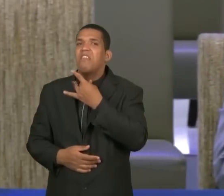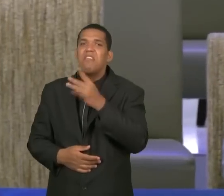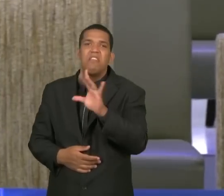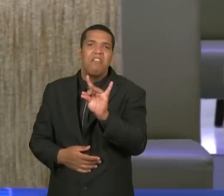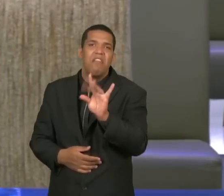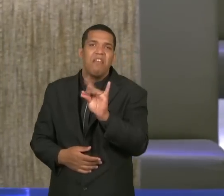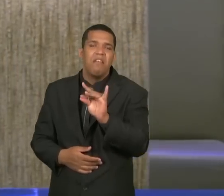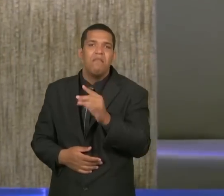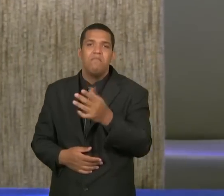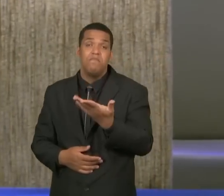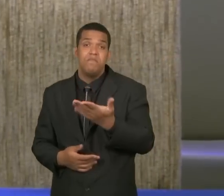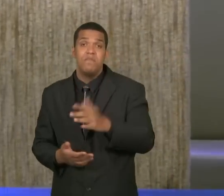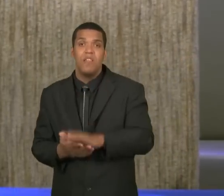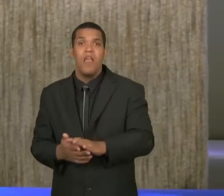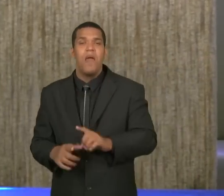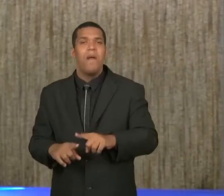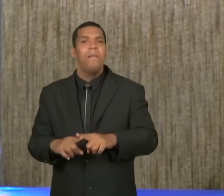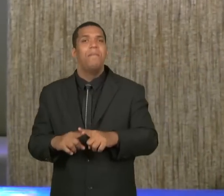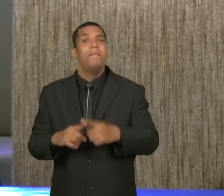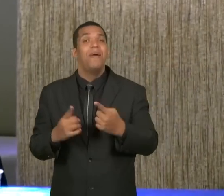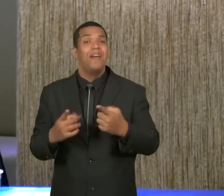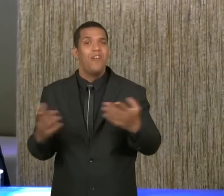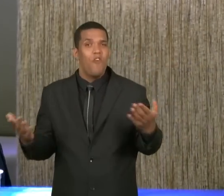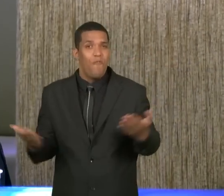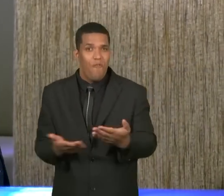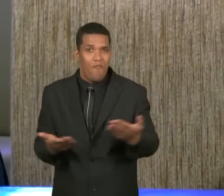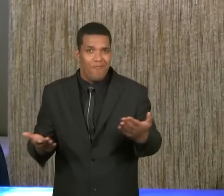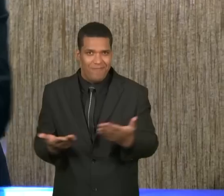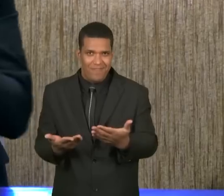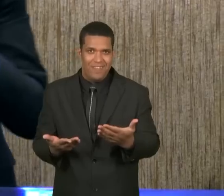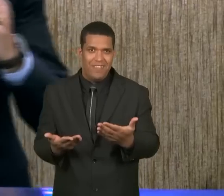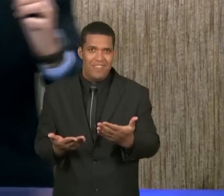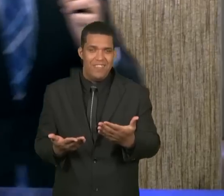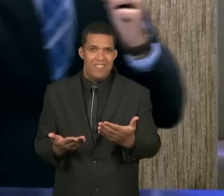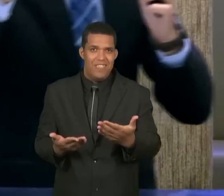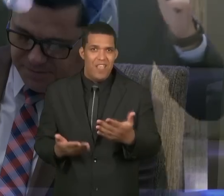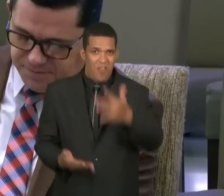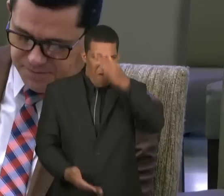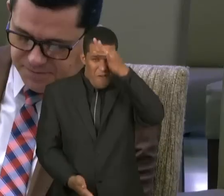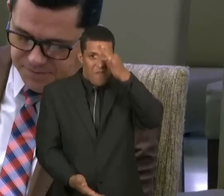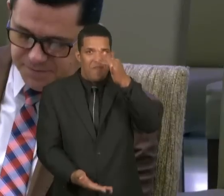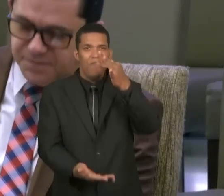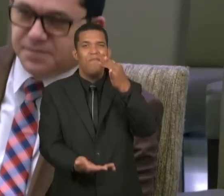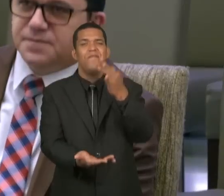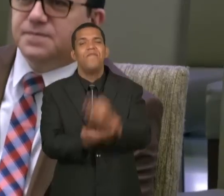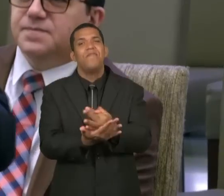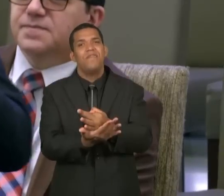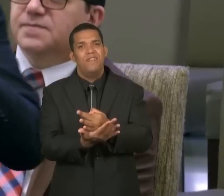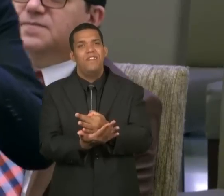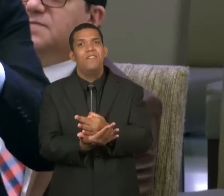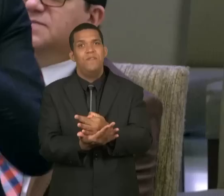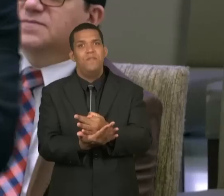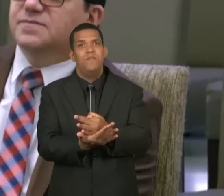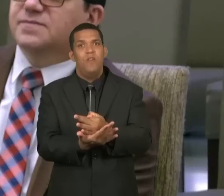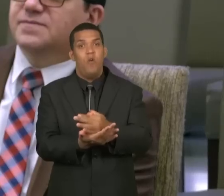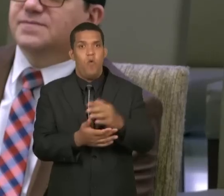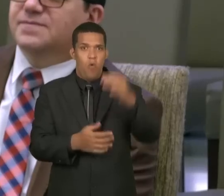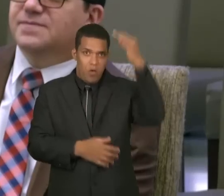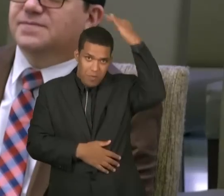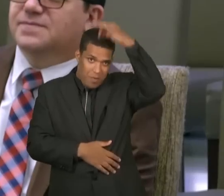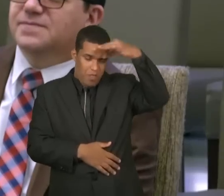sedenta mas se você hoje pela fé que o espírito santo que